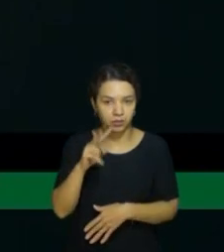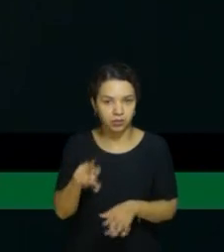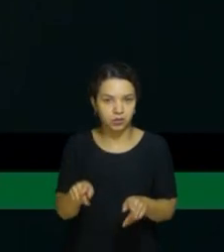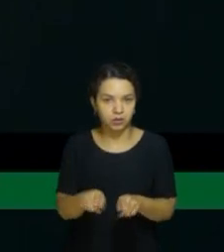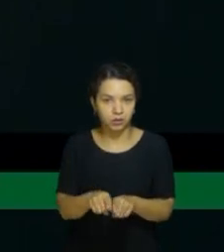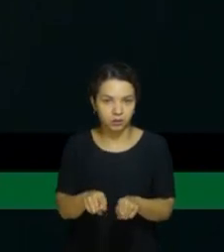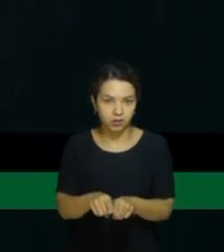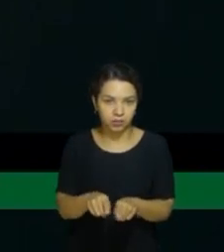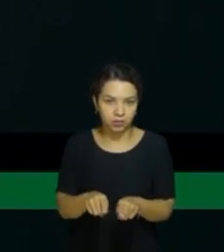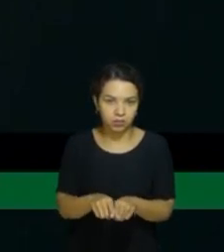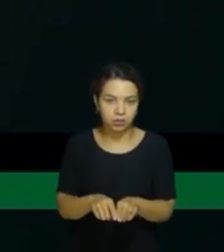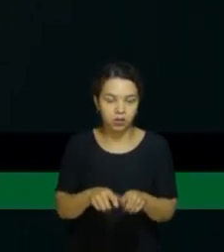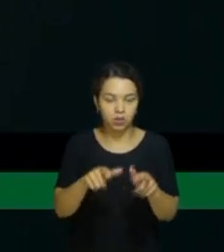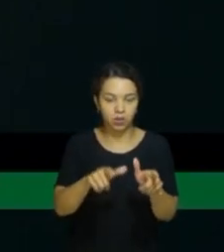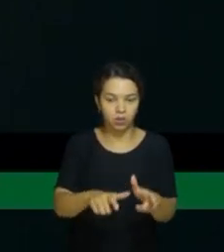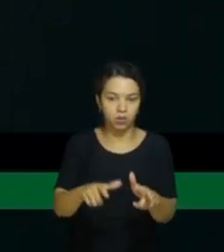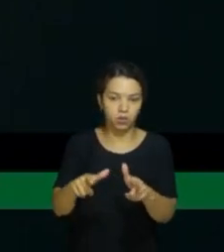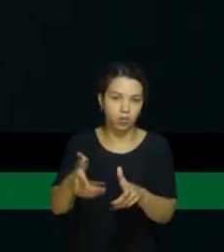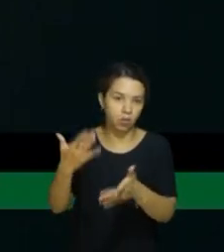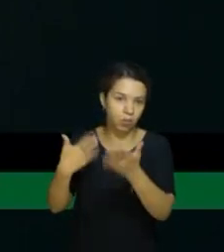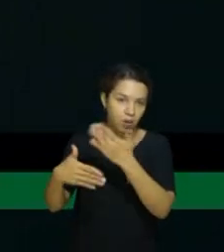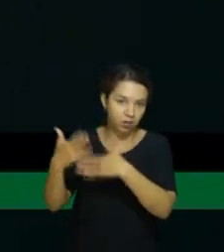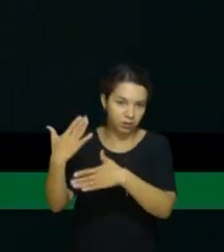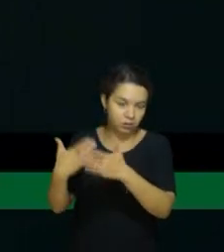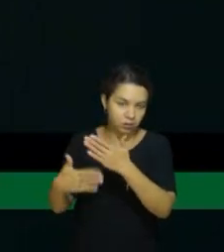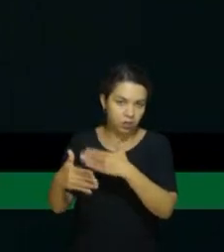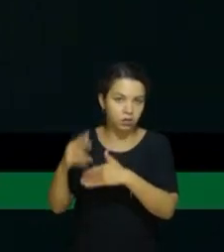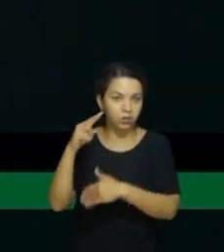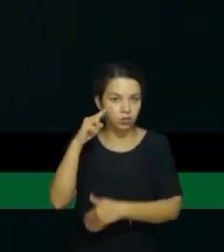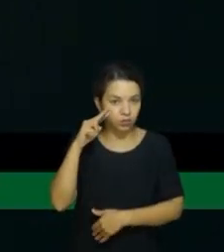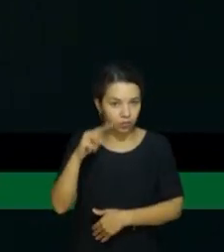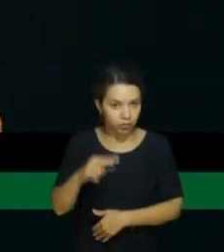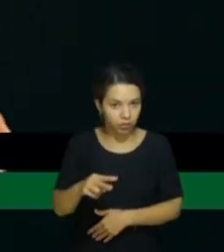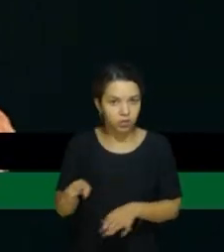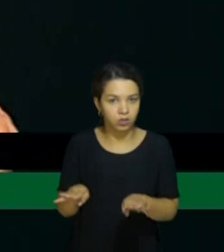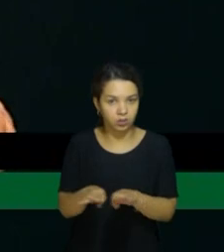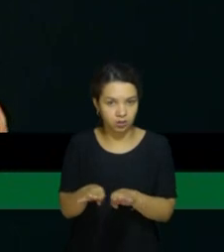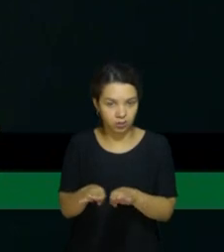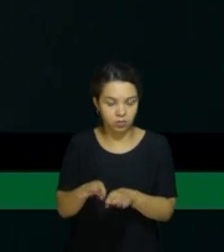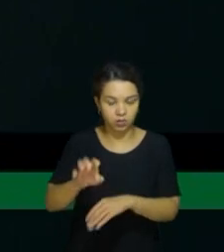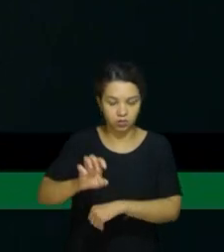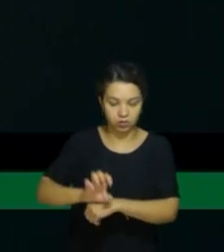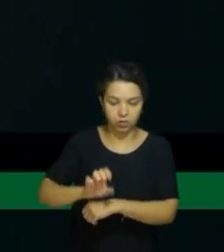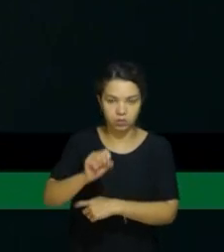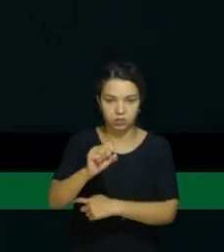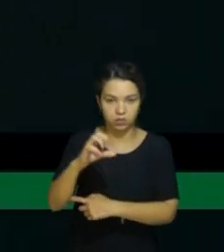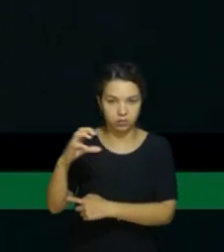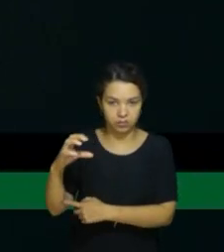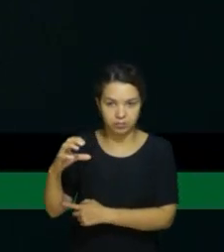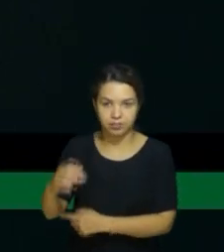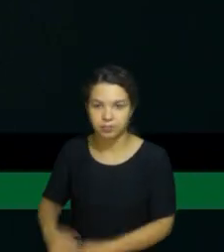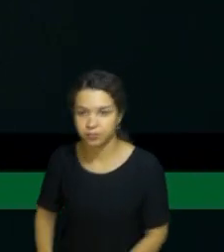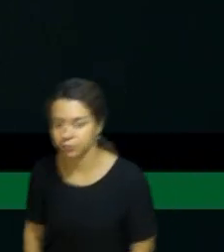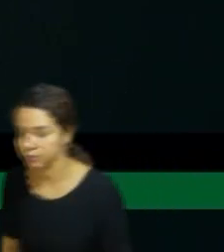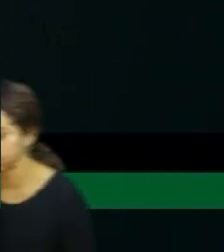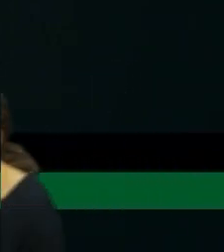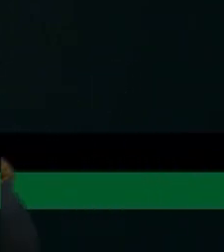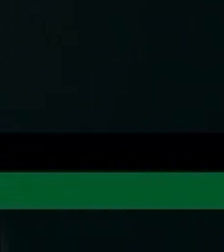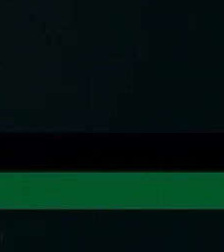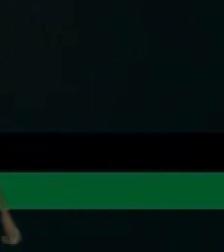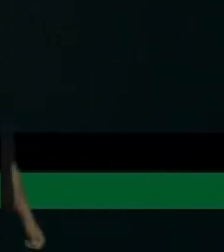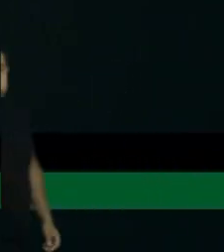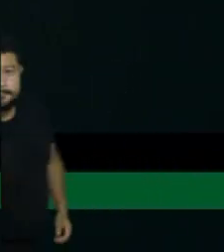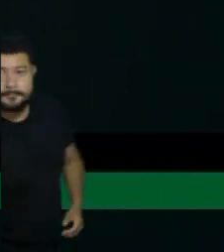muitos outros momentos e situações no nosso Estado de Santa Catarina Portanto o